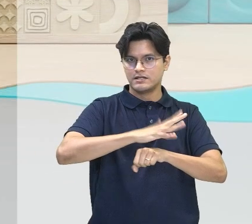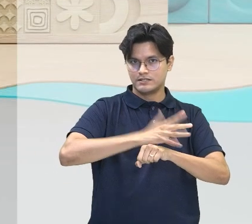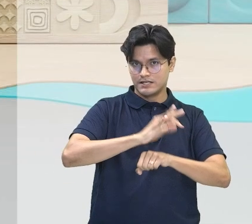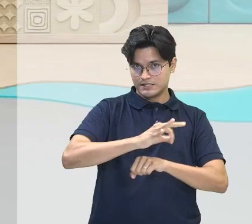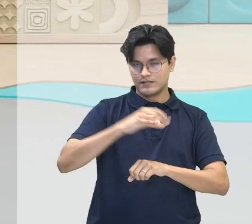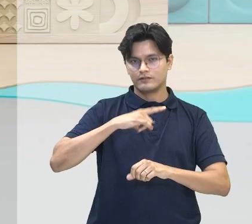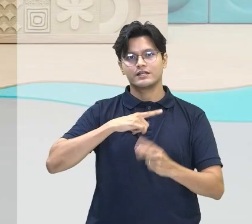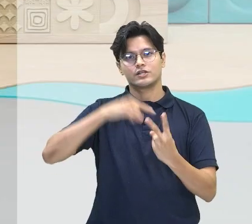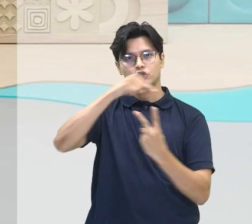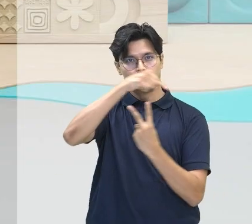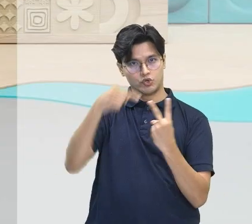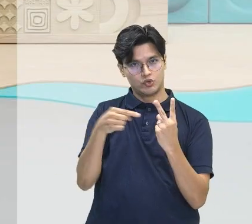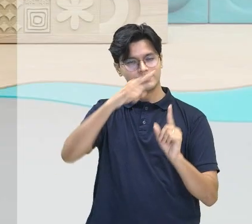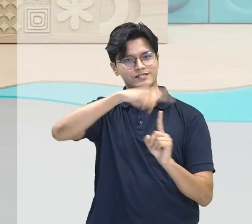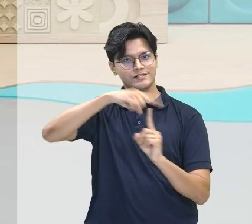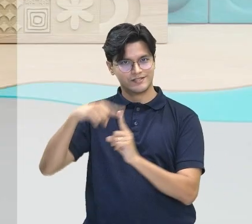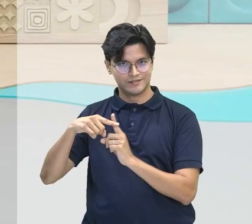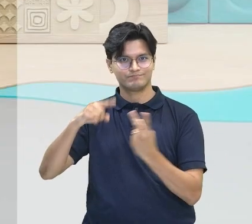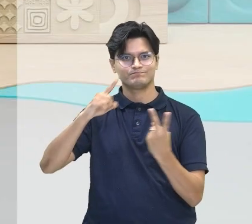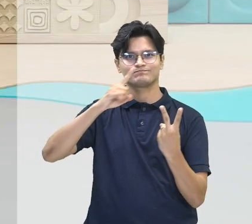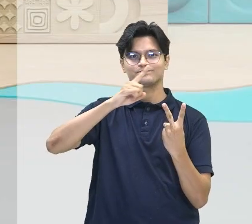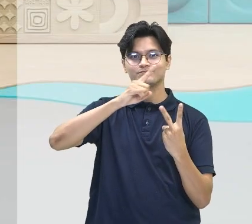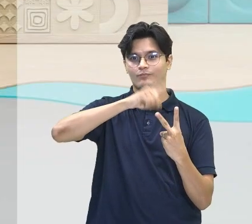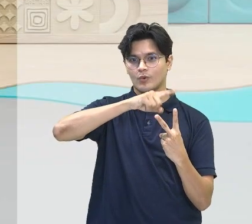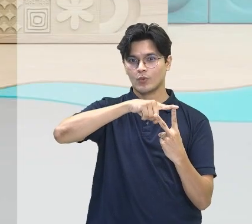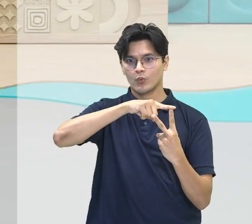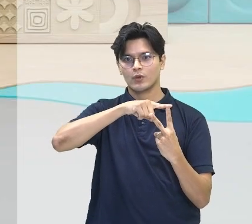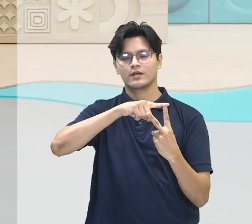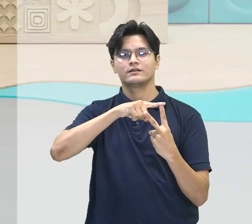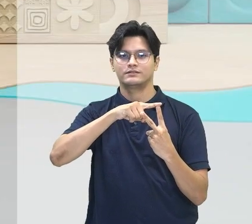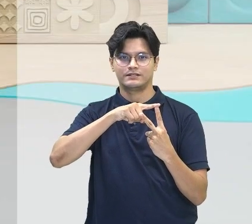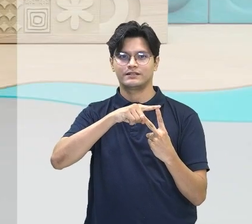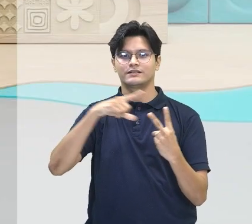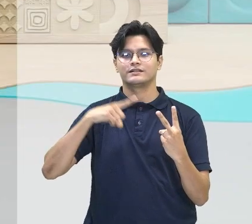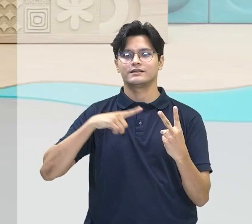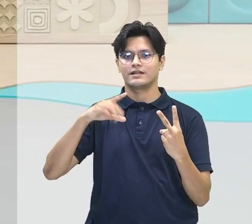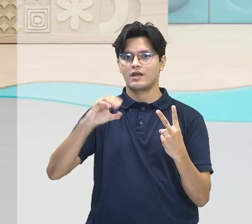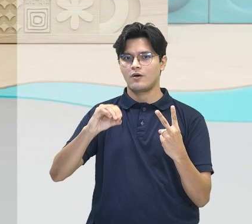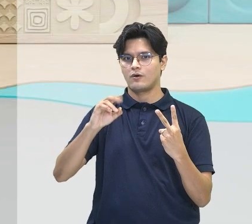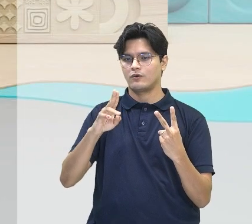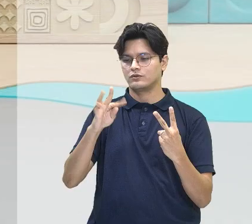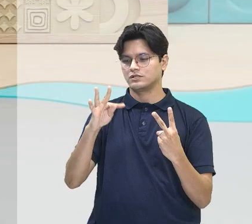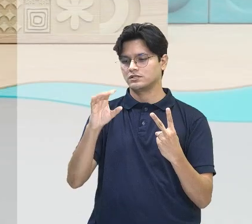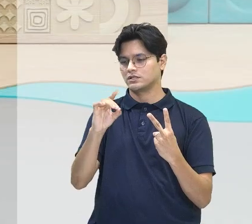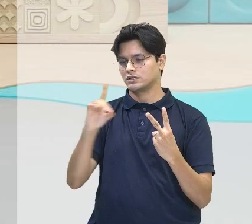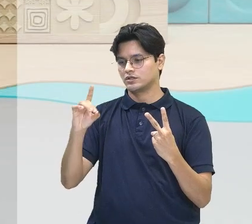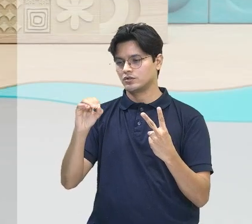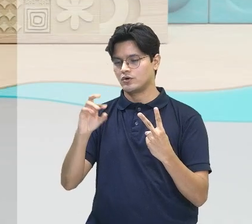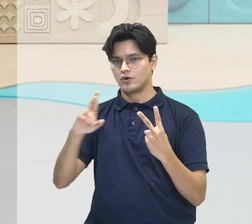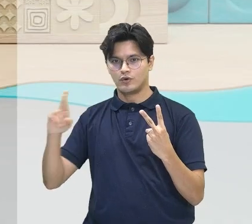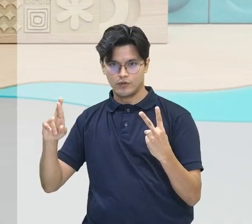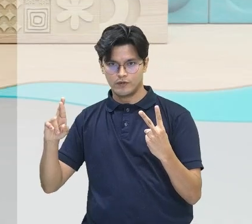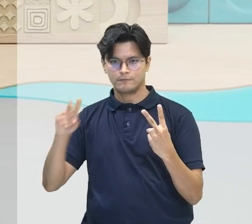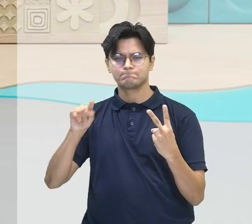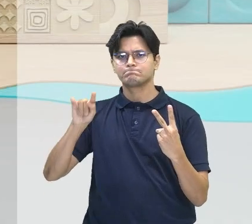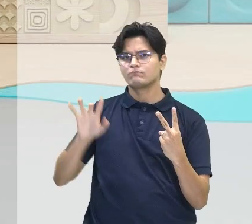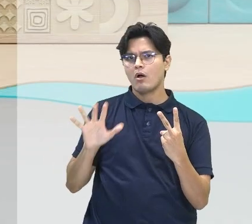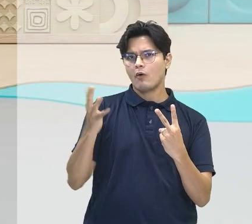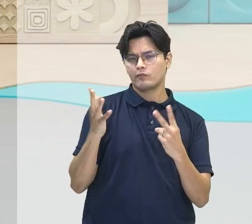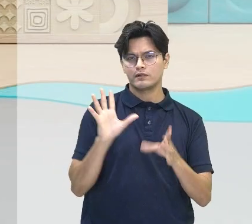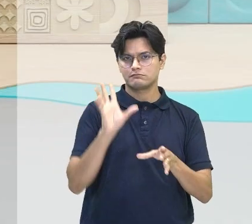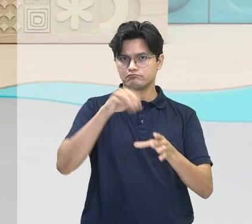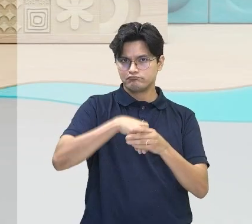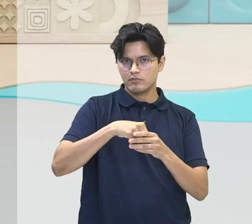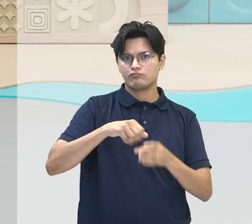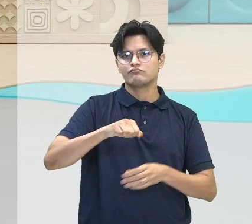formatos diferentes. Temos o formato que é conhecido como outdoor, que é feito em